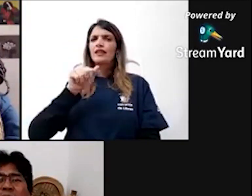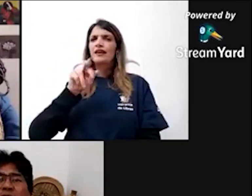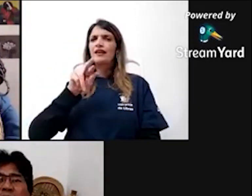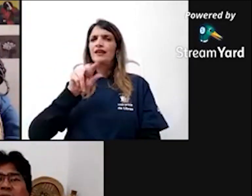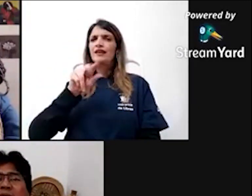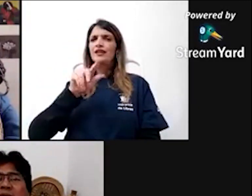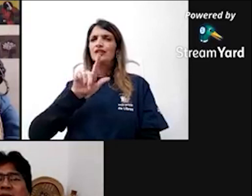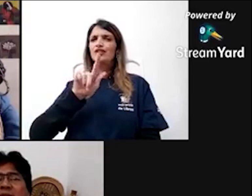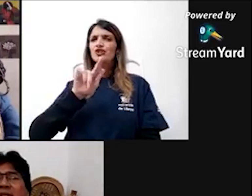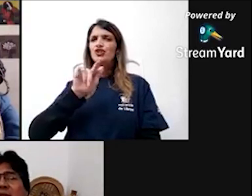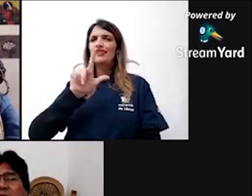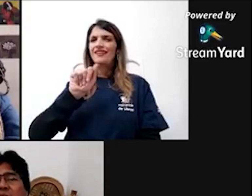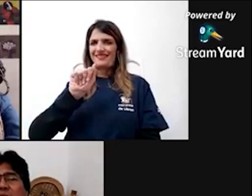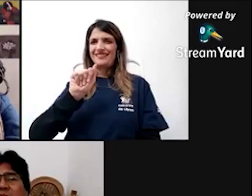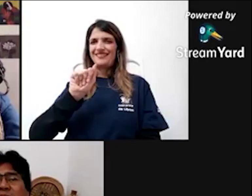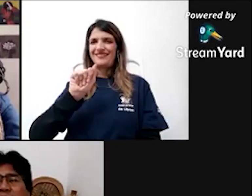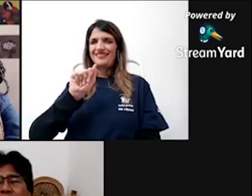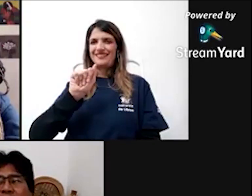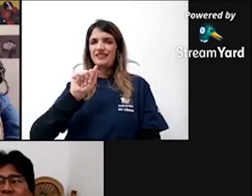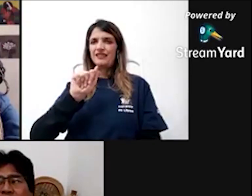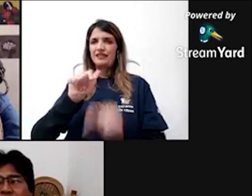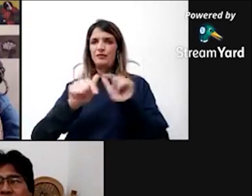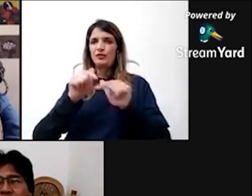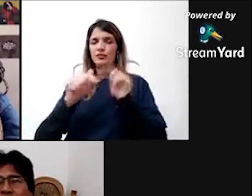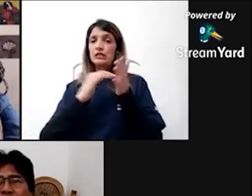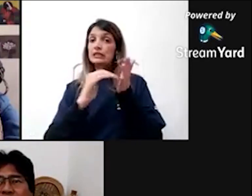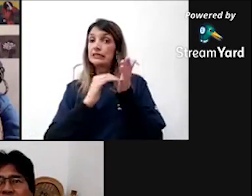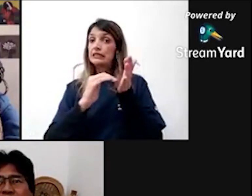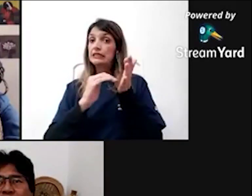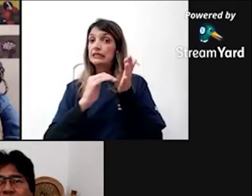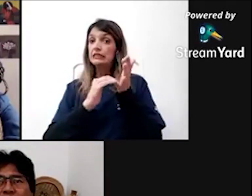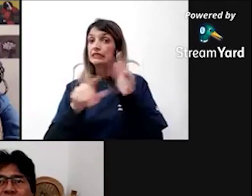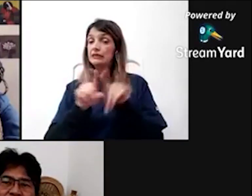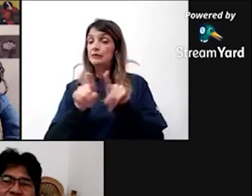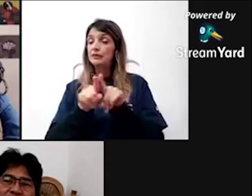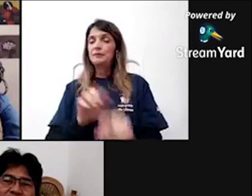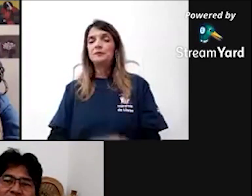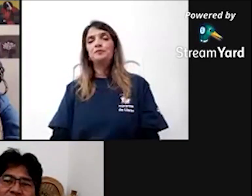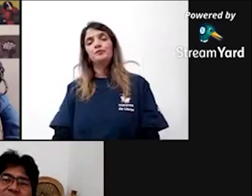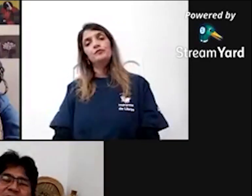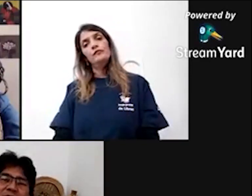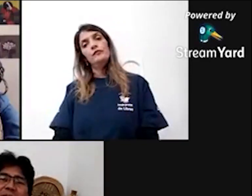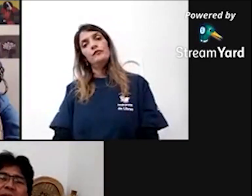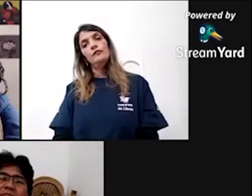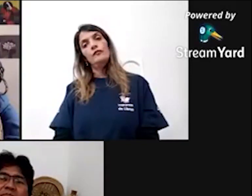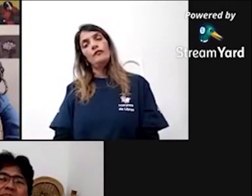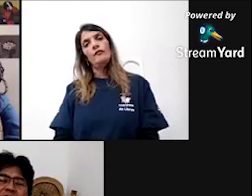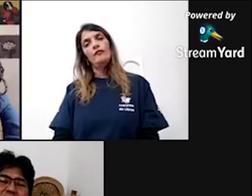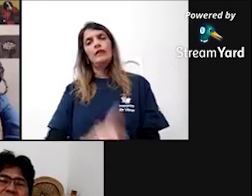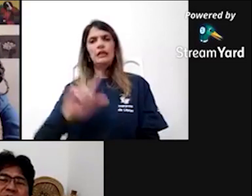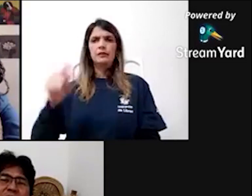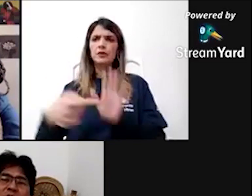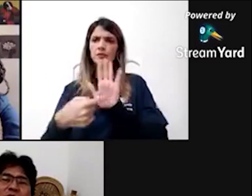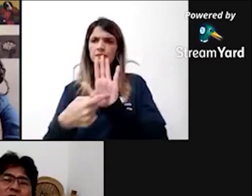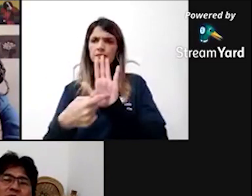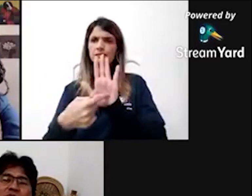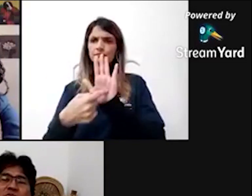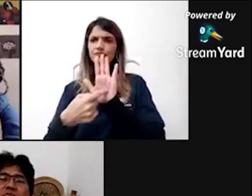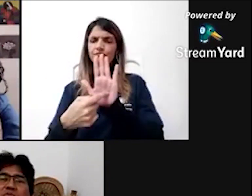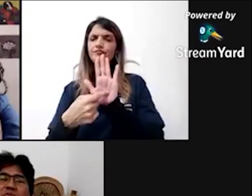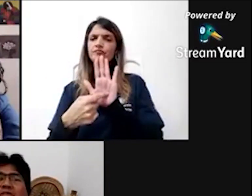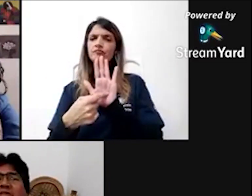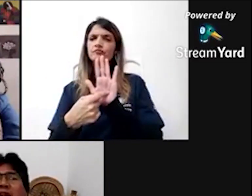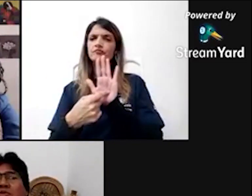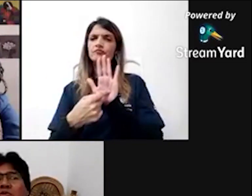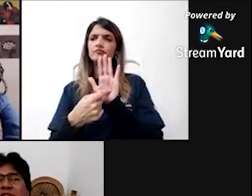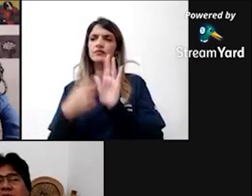que trabalhou aí na secretaria também. E depois dessa apresentação, ela falou